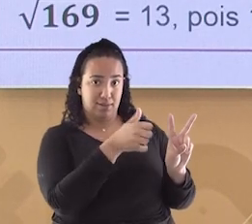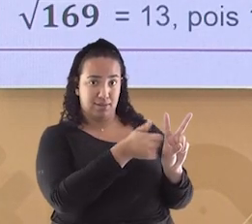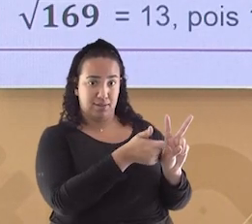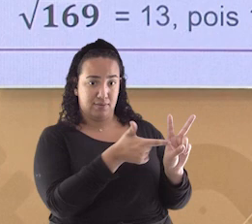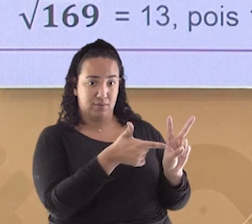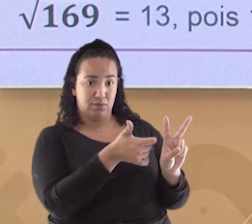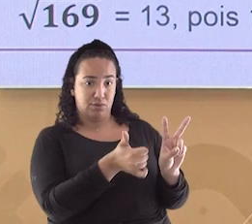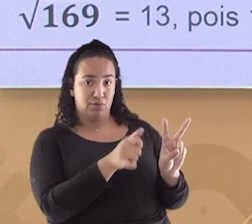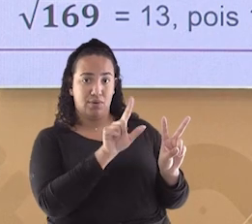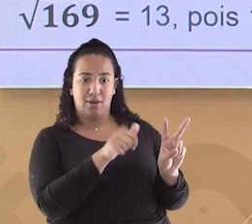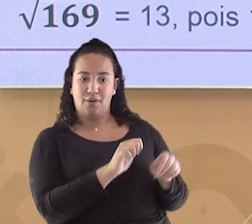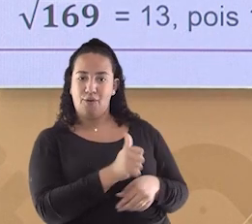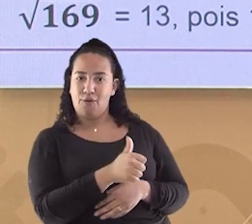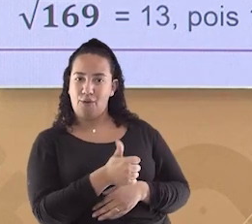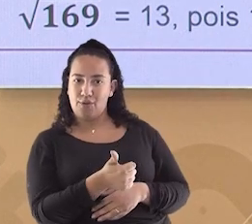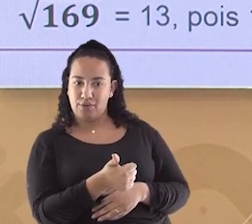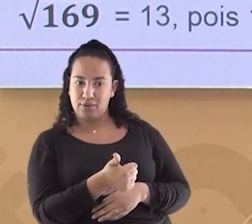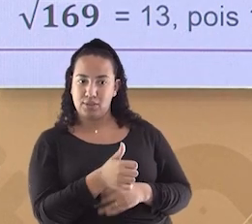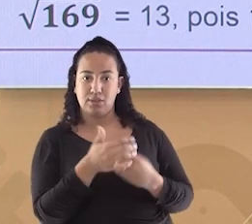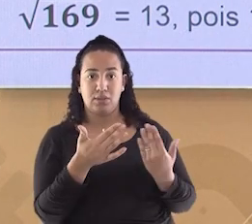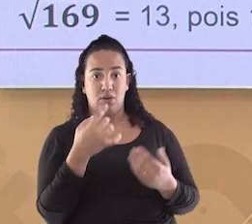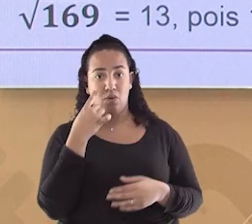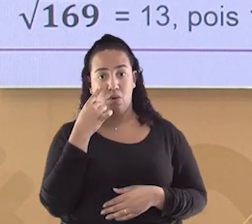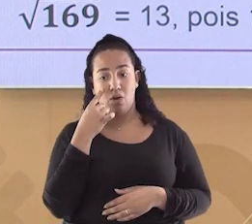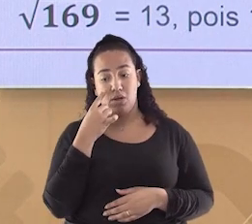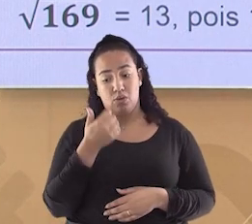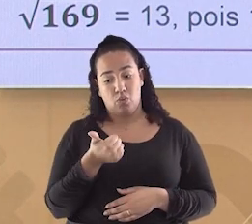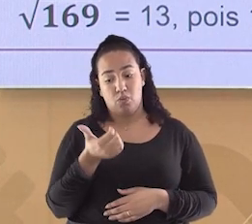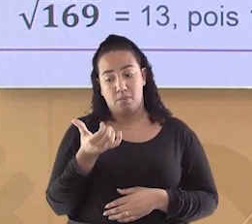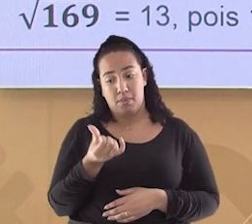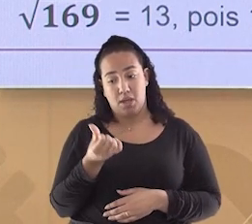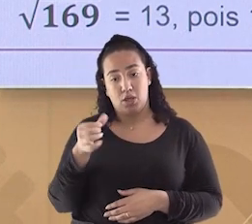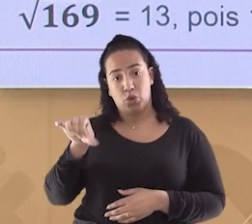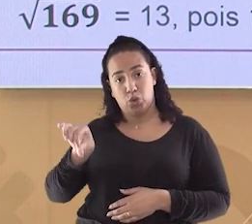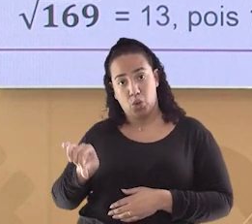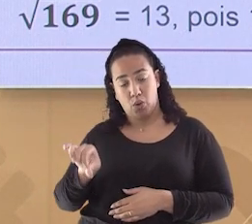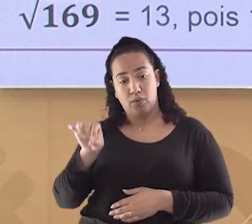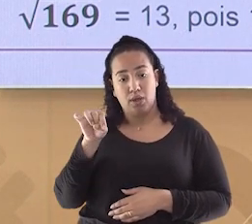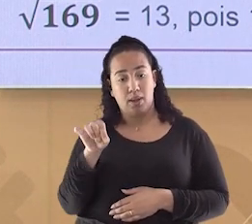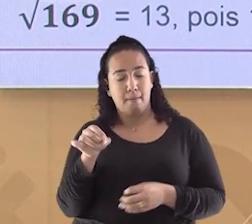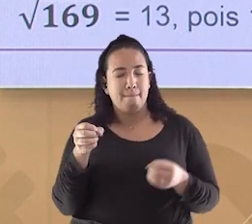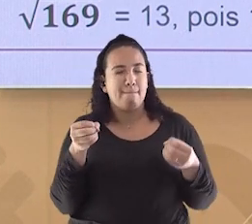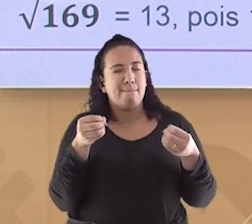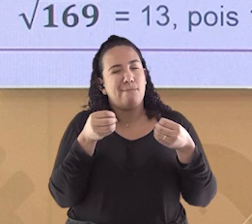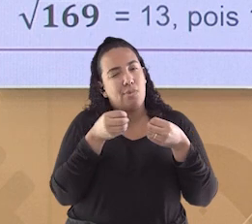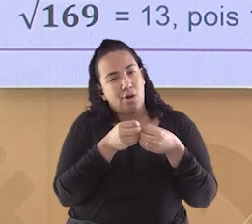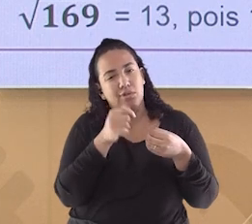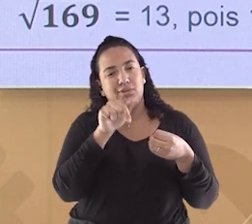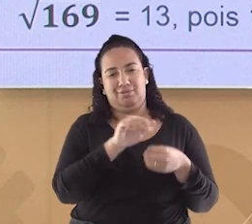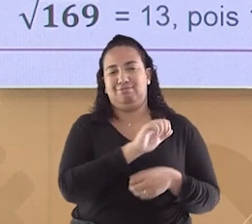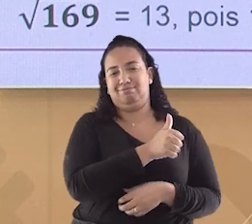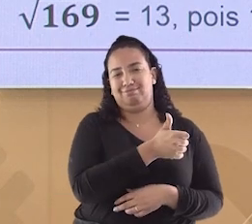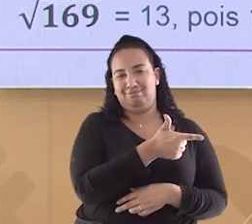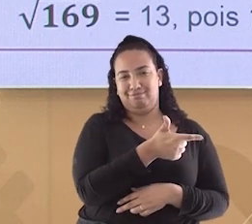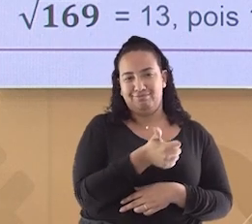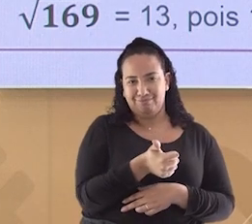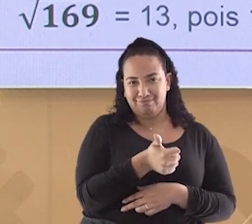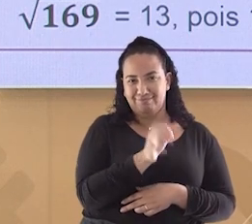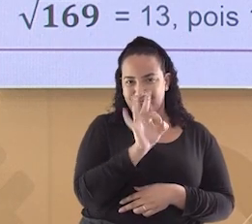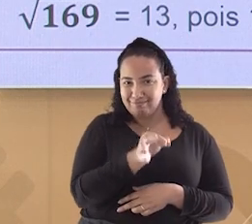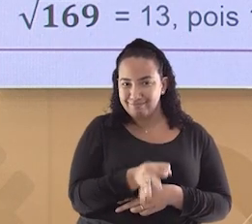é 11. Temos que 169 é um número um pouco próximo do